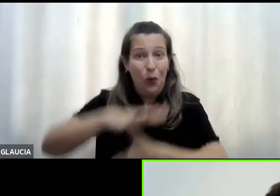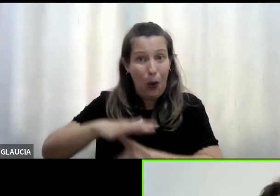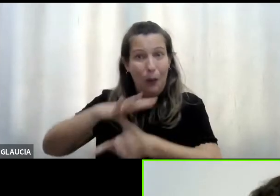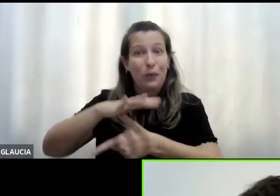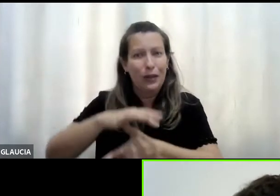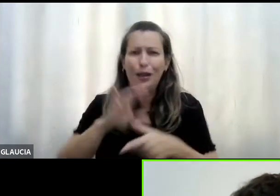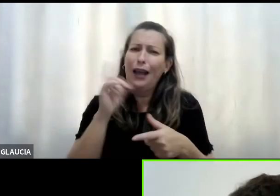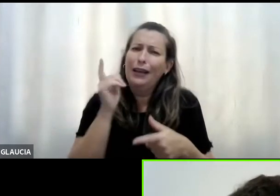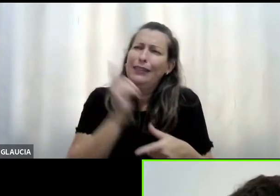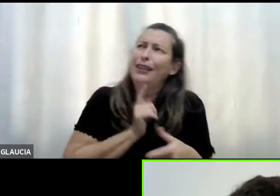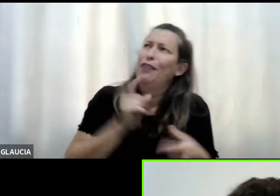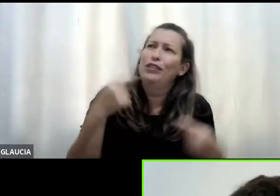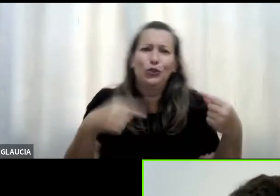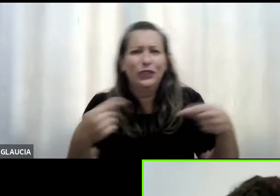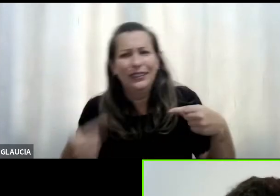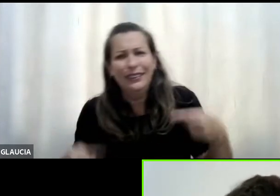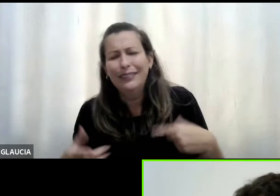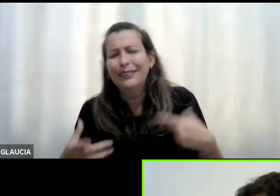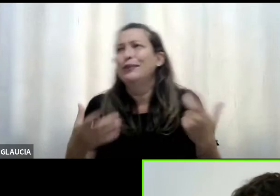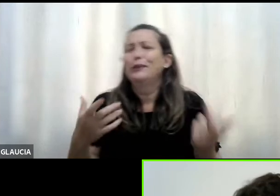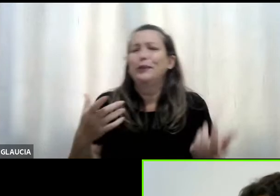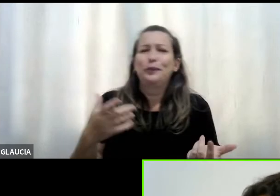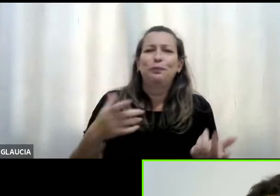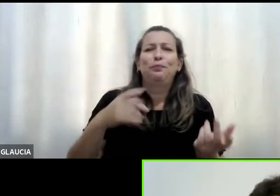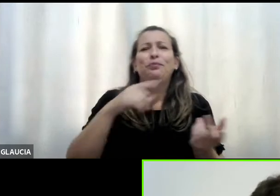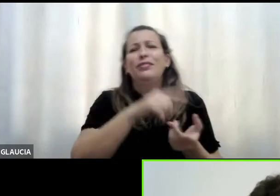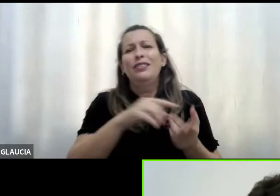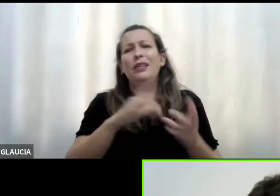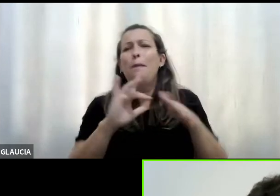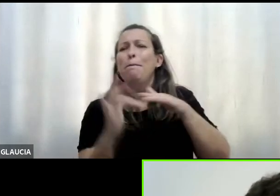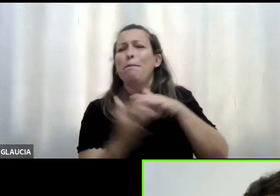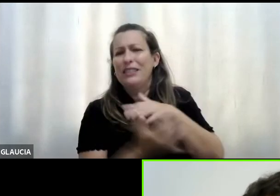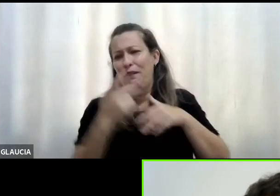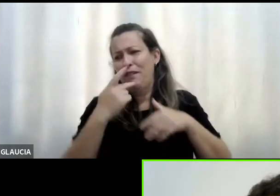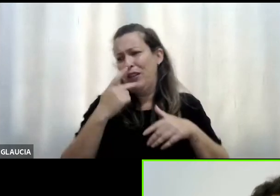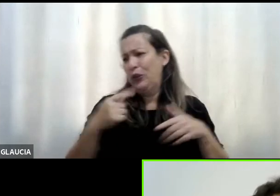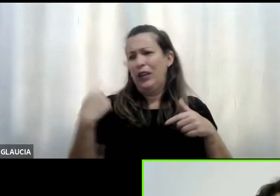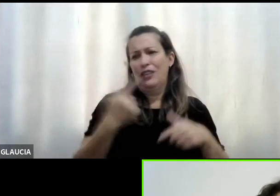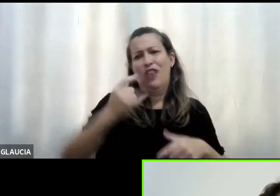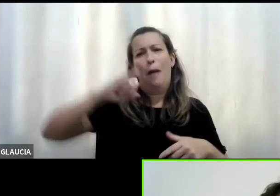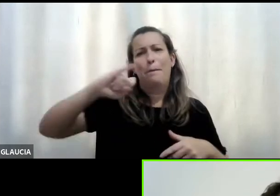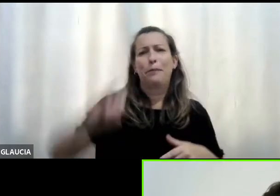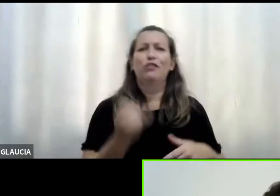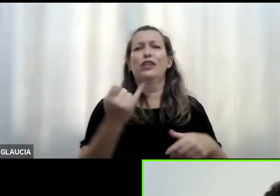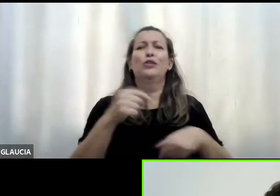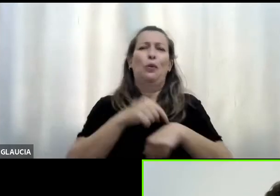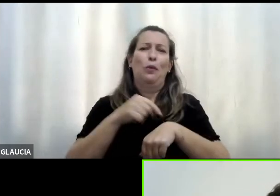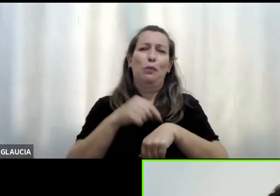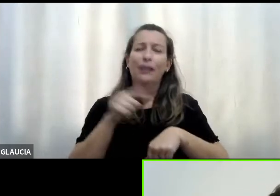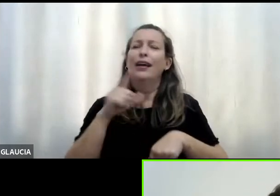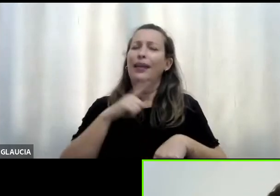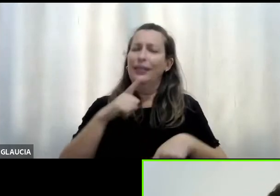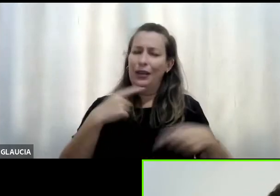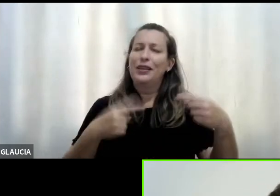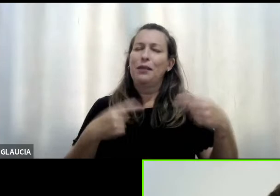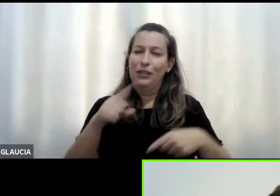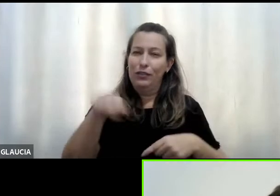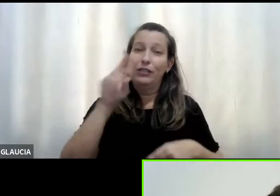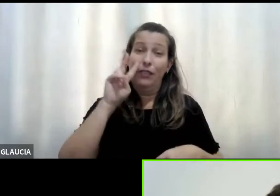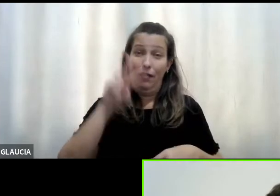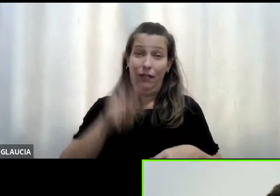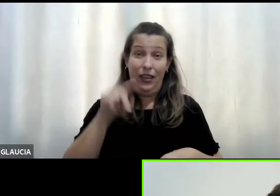discussões, né? E teve a mídia comercial dizendo que a gente aproveitou, enfim, teve todo tipo de debate. Se vocês procurarem também, vocês vão poder ver isso.